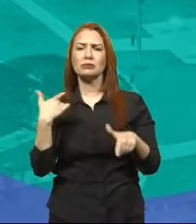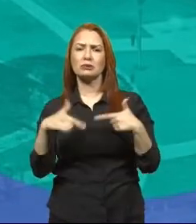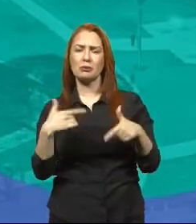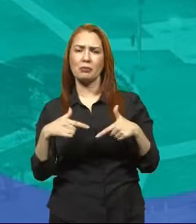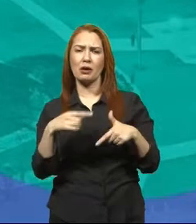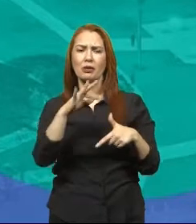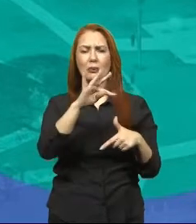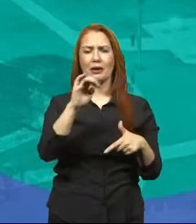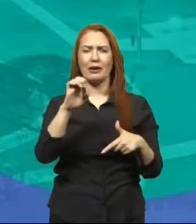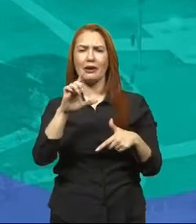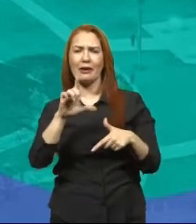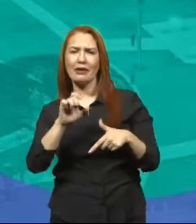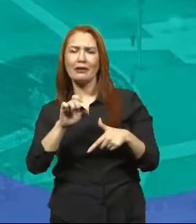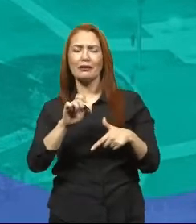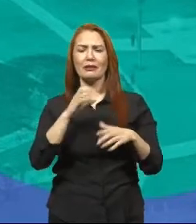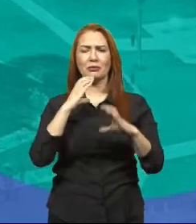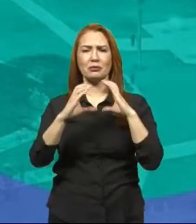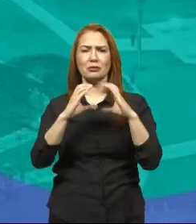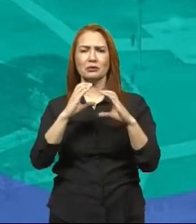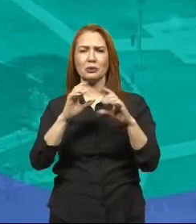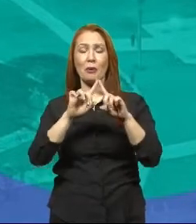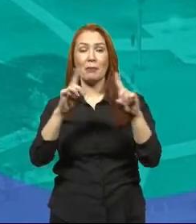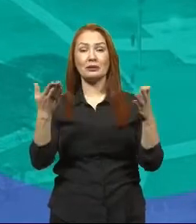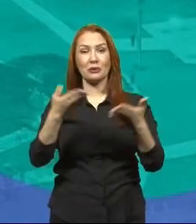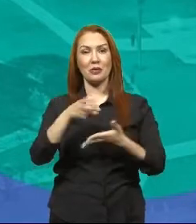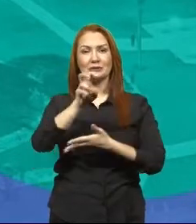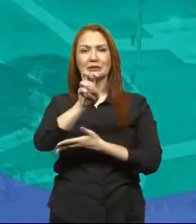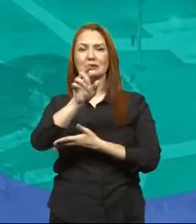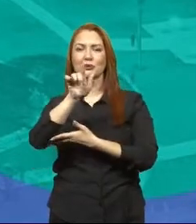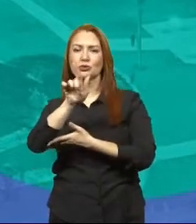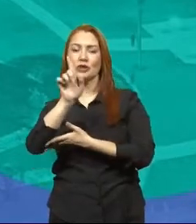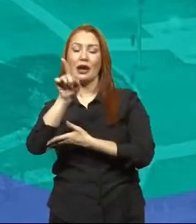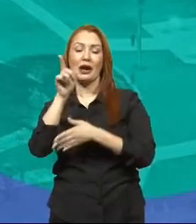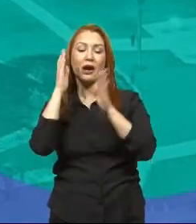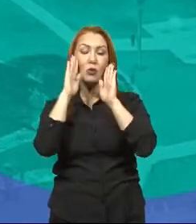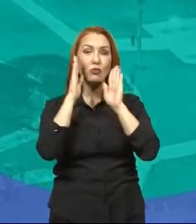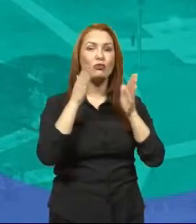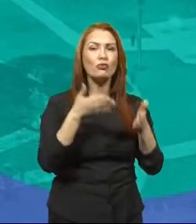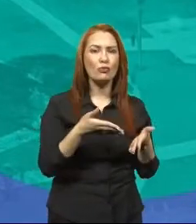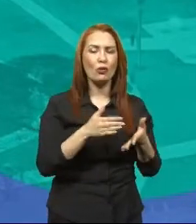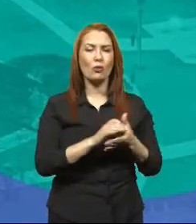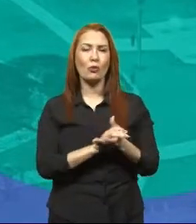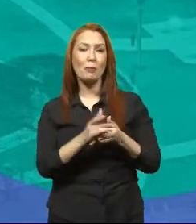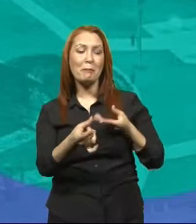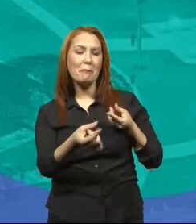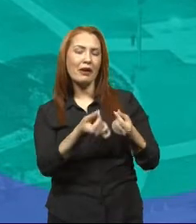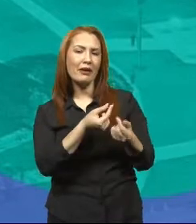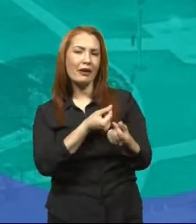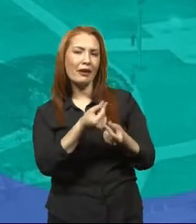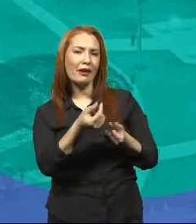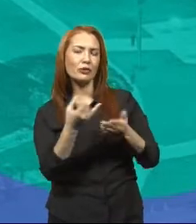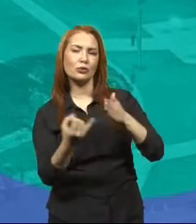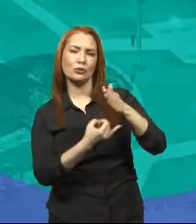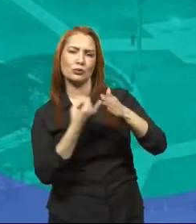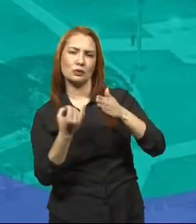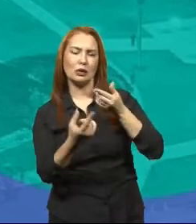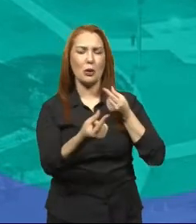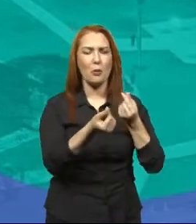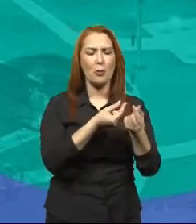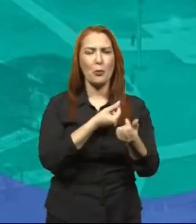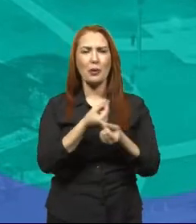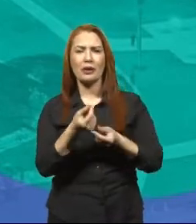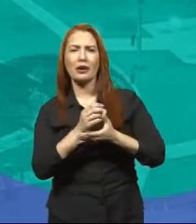Na tecnologia 5G, já não. Ele já acabou focando para outros mercados, mercado industrial, mercado